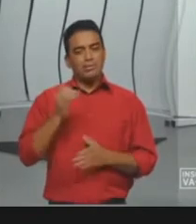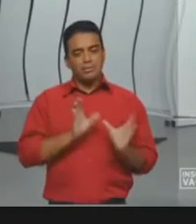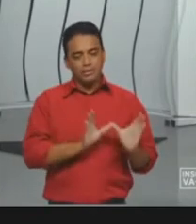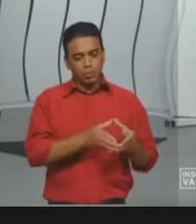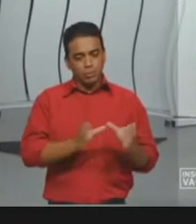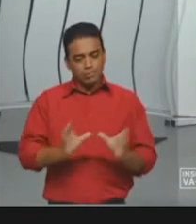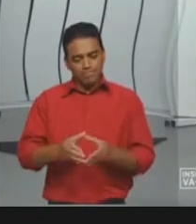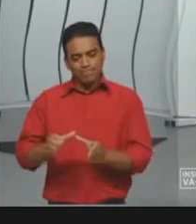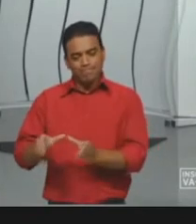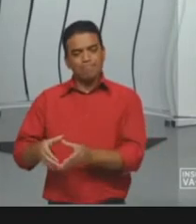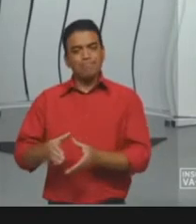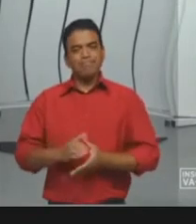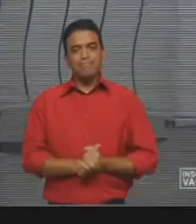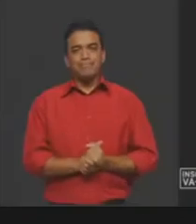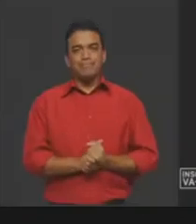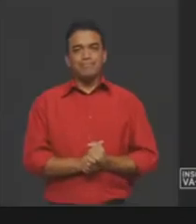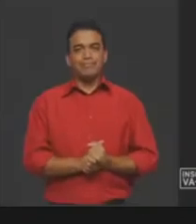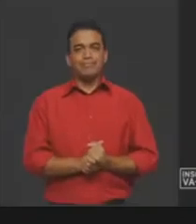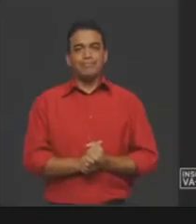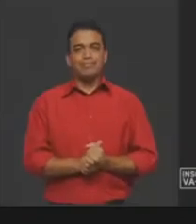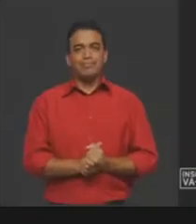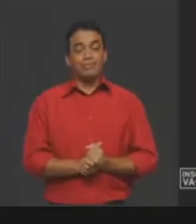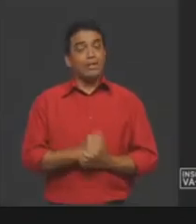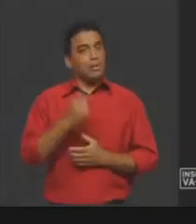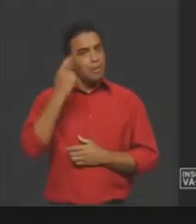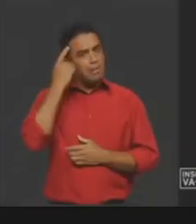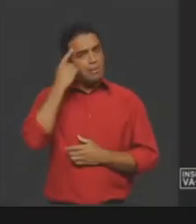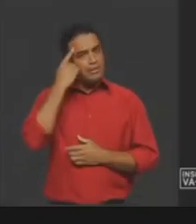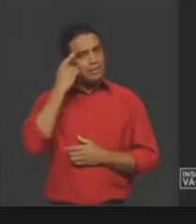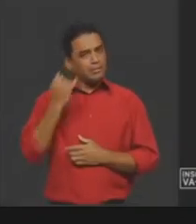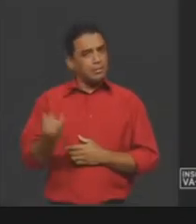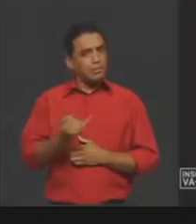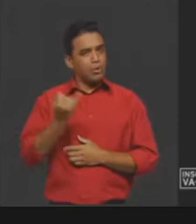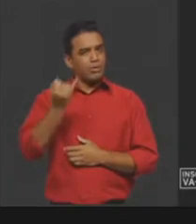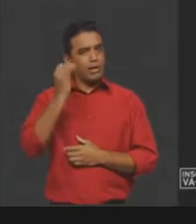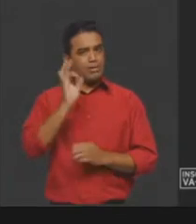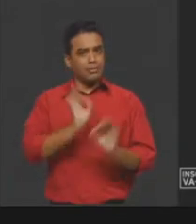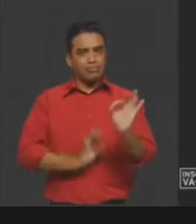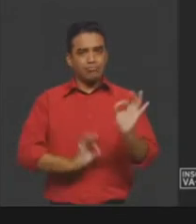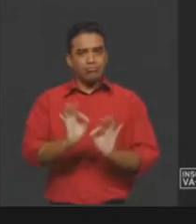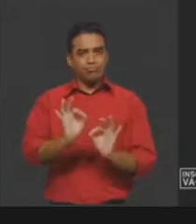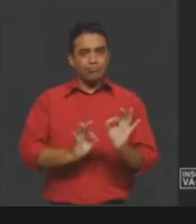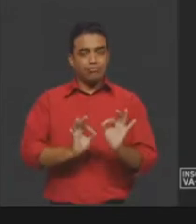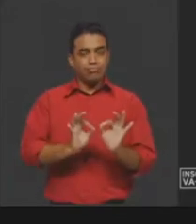Voltando aqui então. Pensando nessa importância de organizar, vamos ver as